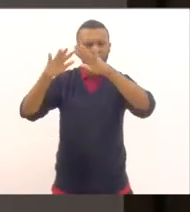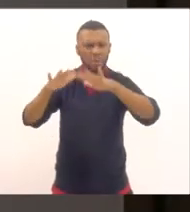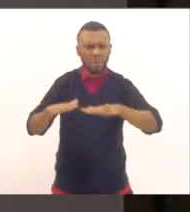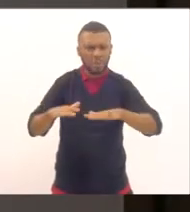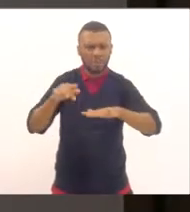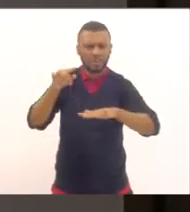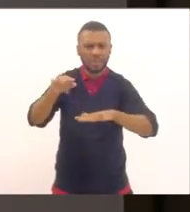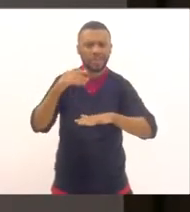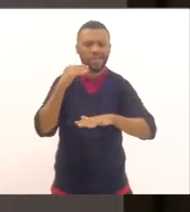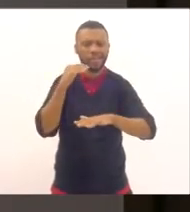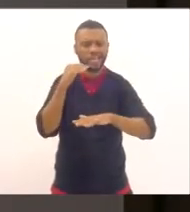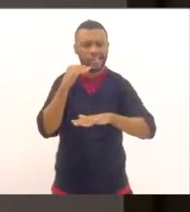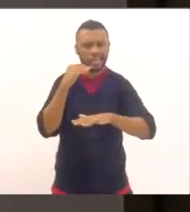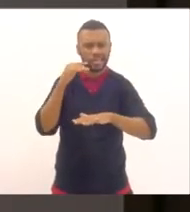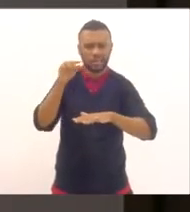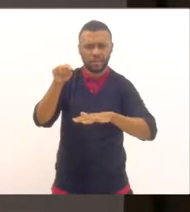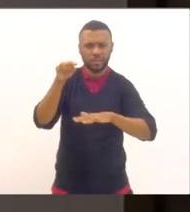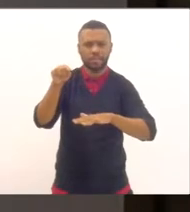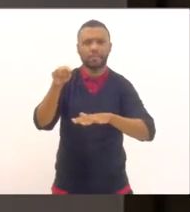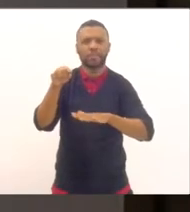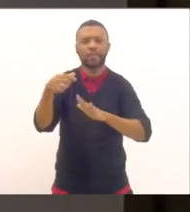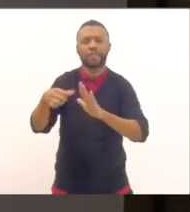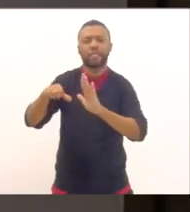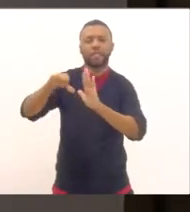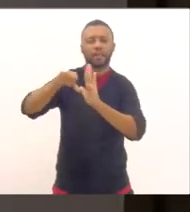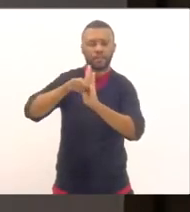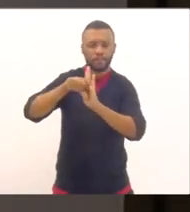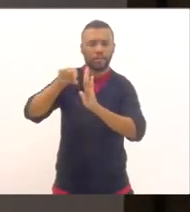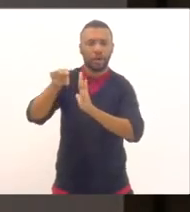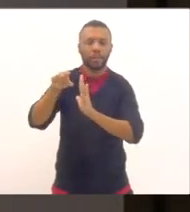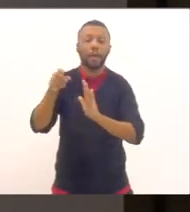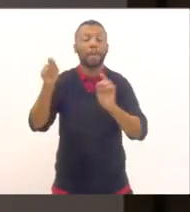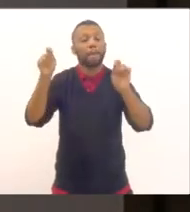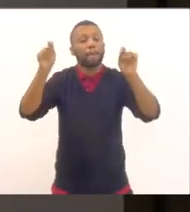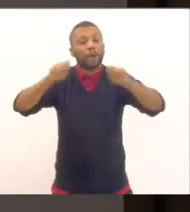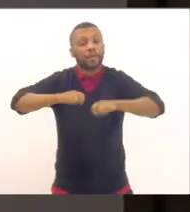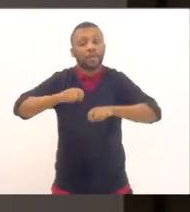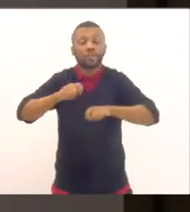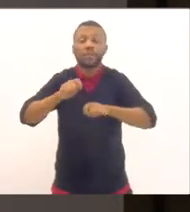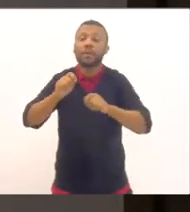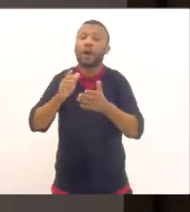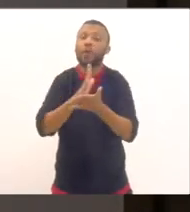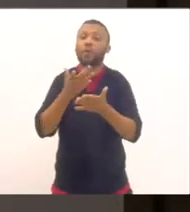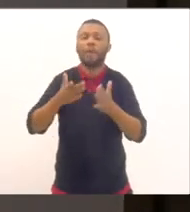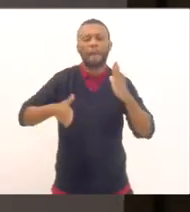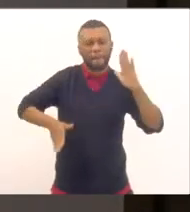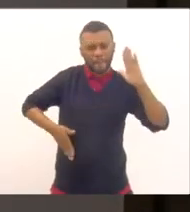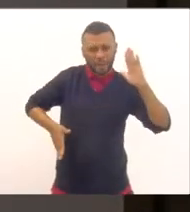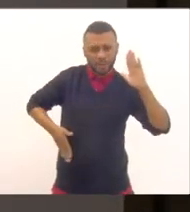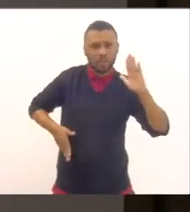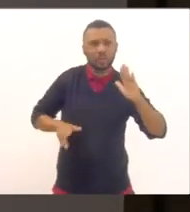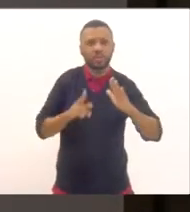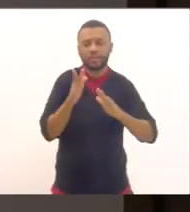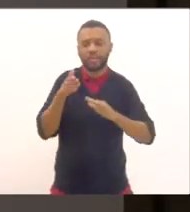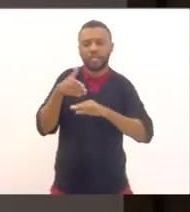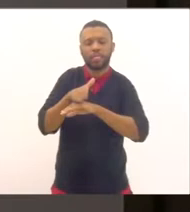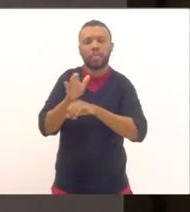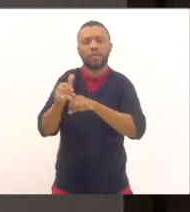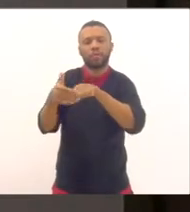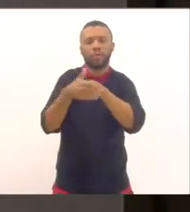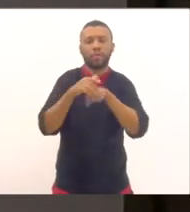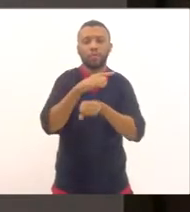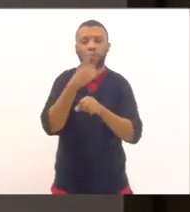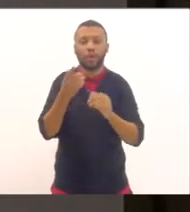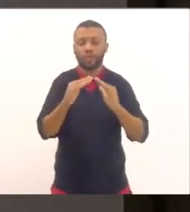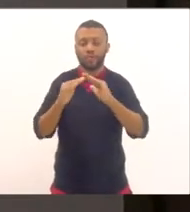irregular Possivelmente usada para o traficante nós nós destruímos ela para cuidar